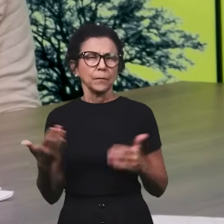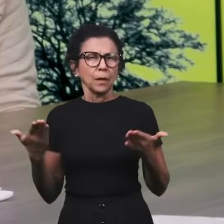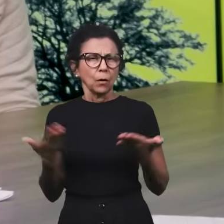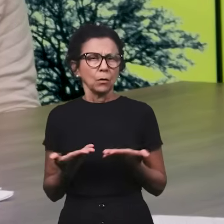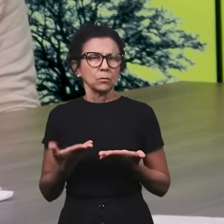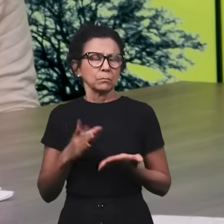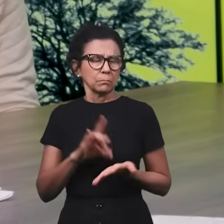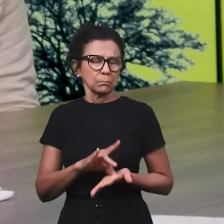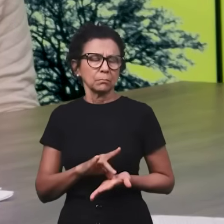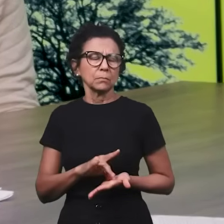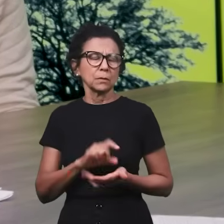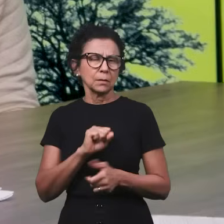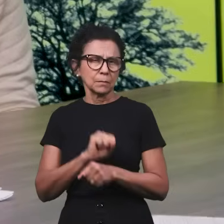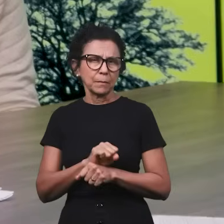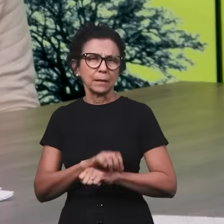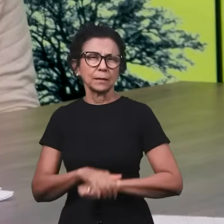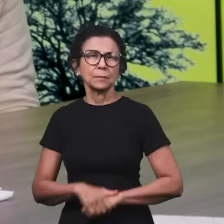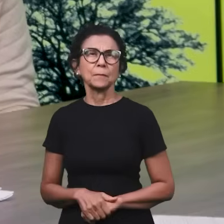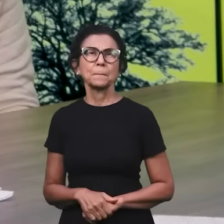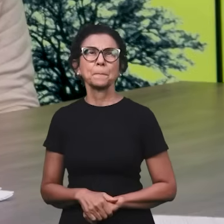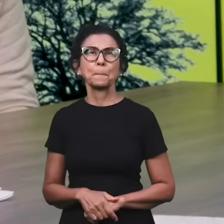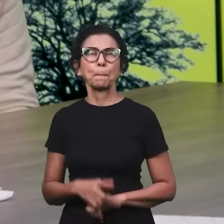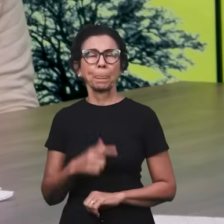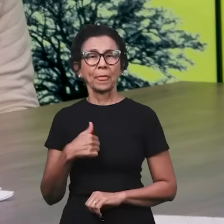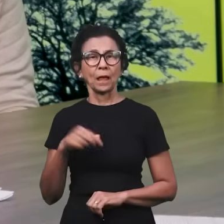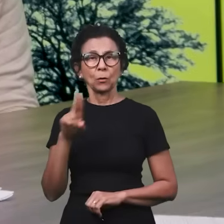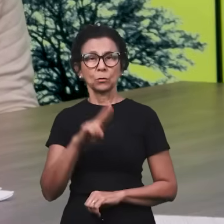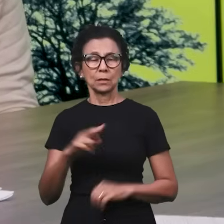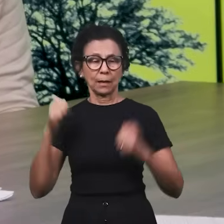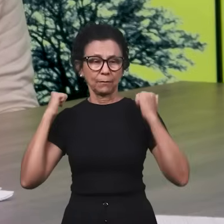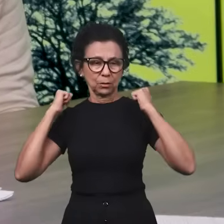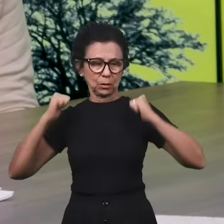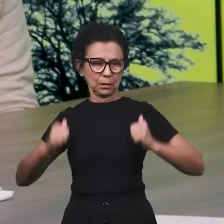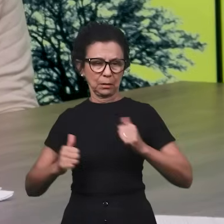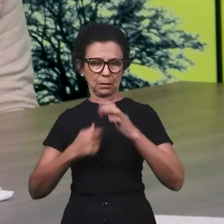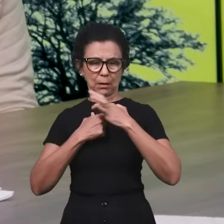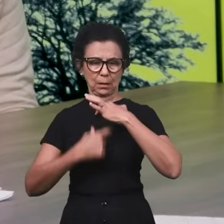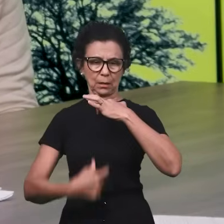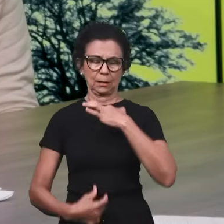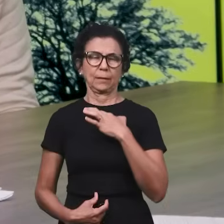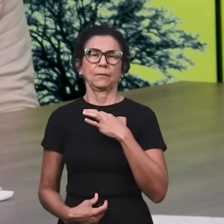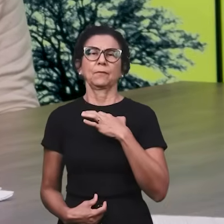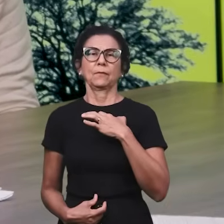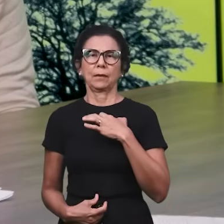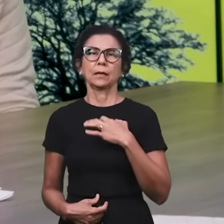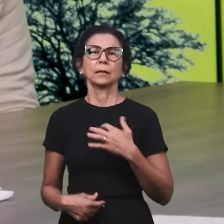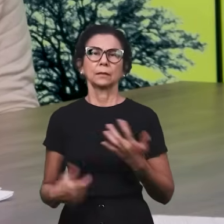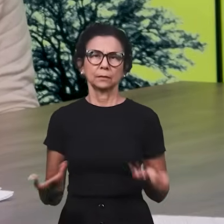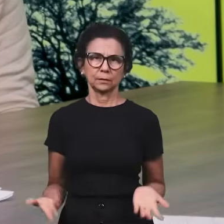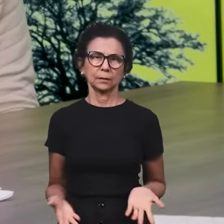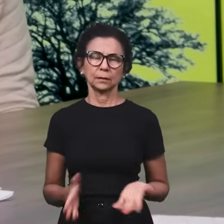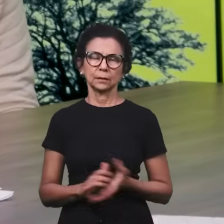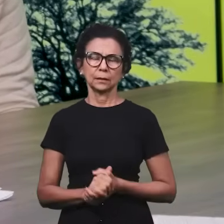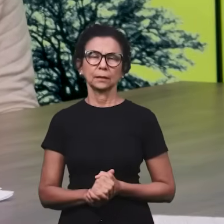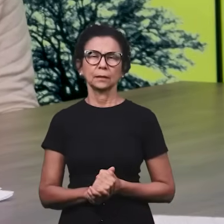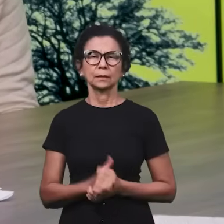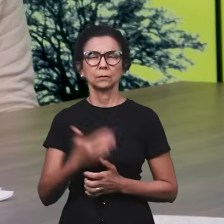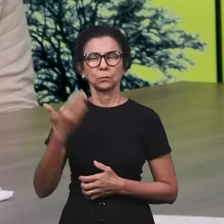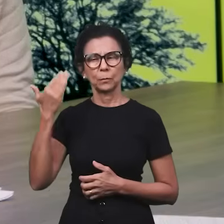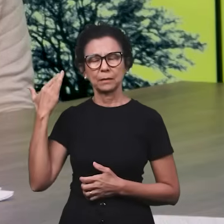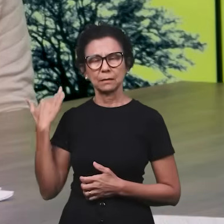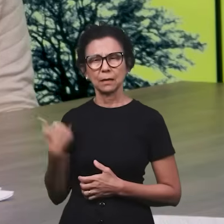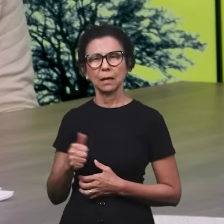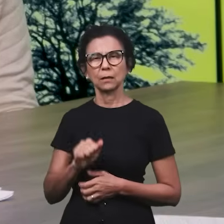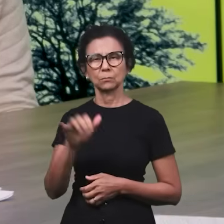entendimento que devemos esperar um pouco mais, mas com 15 anos eu estava usando terno já. na igreja, né? Lá no ministério do